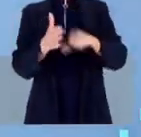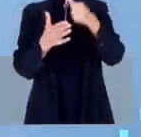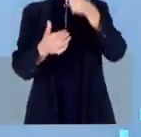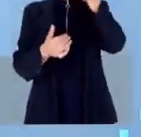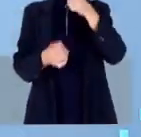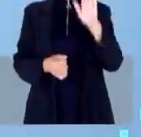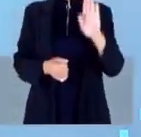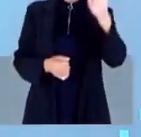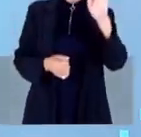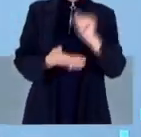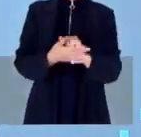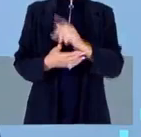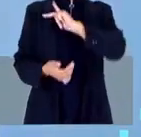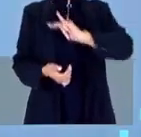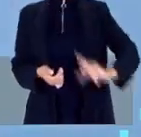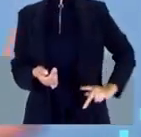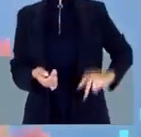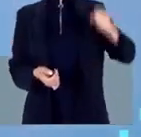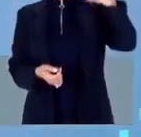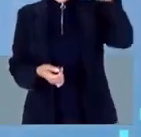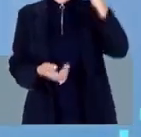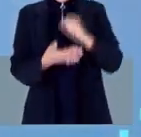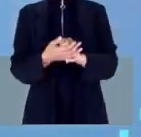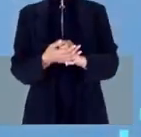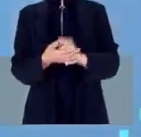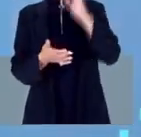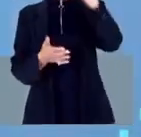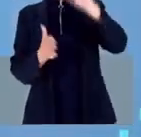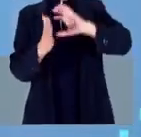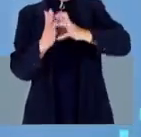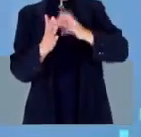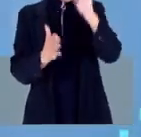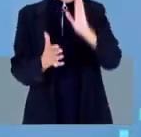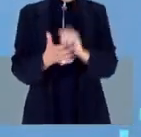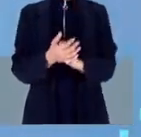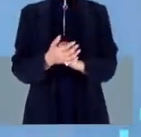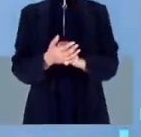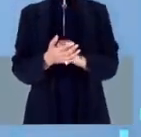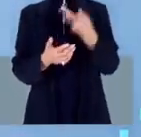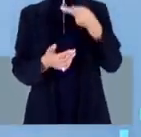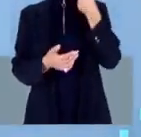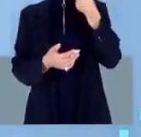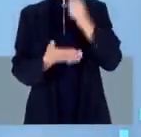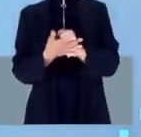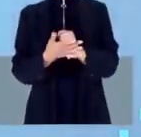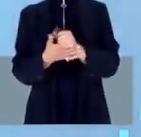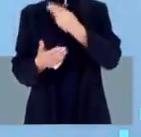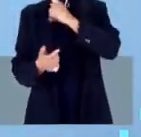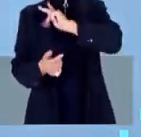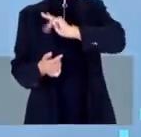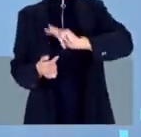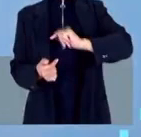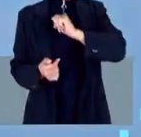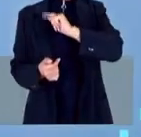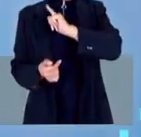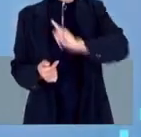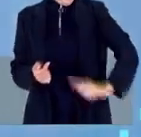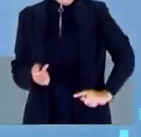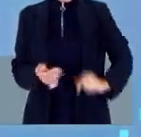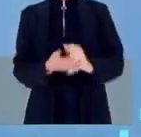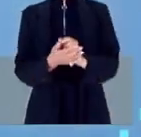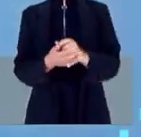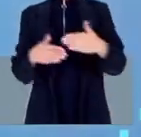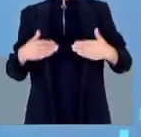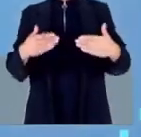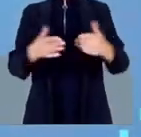primeira mulher candidata a presidência do Senado do maior partido do Brasil foi dizer que nosso governo Ministério vai ser metade